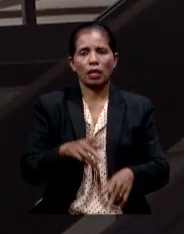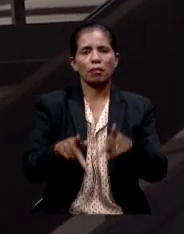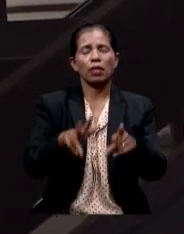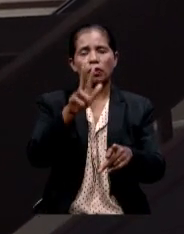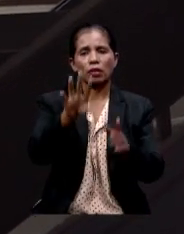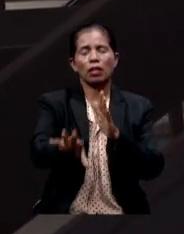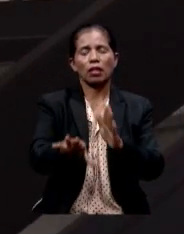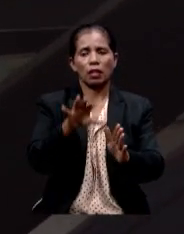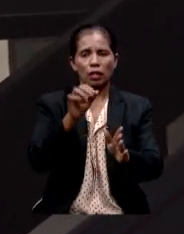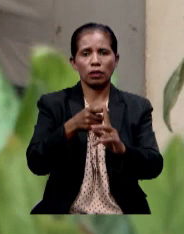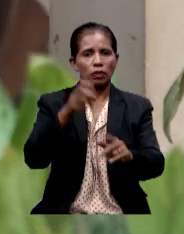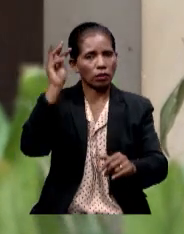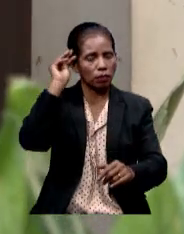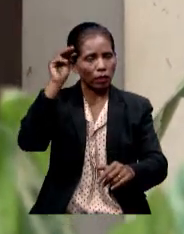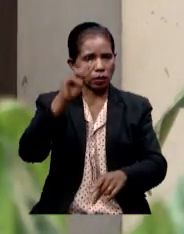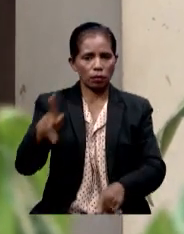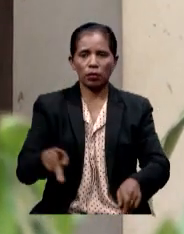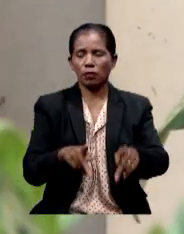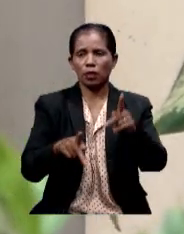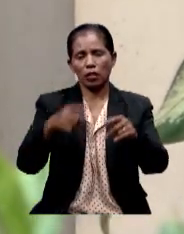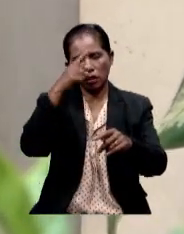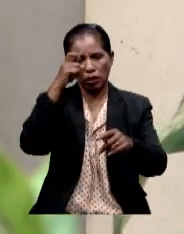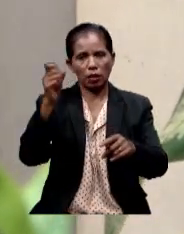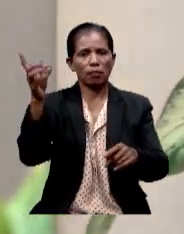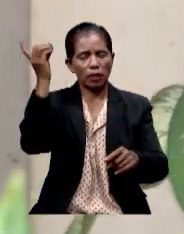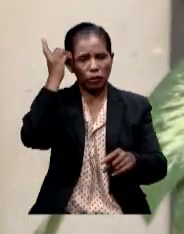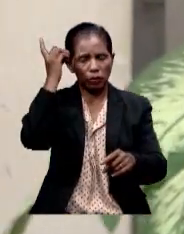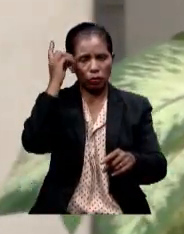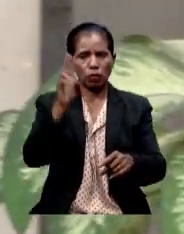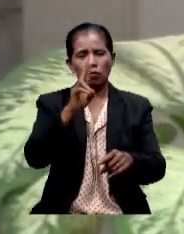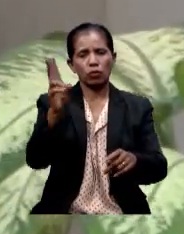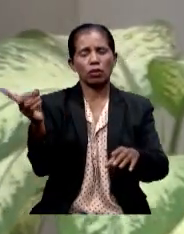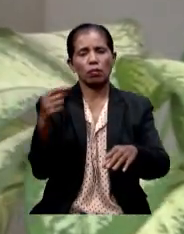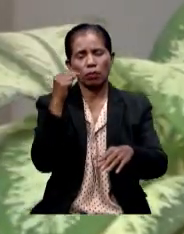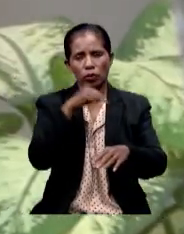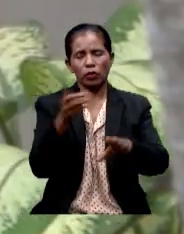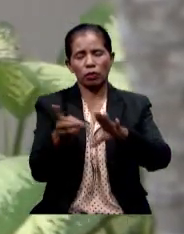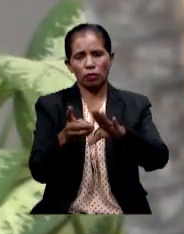hetang acusação husi Ministério Público, tamba desconfia falsifica documentos